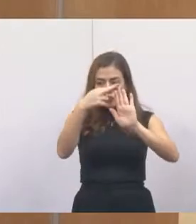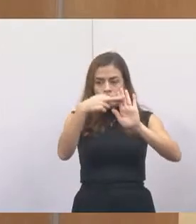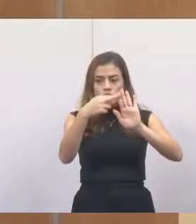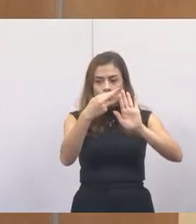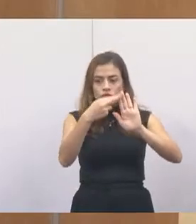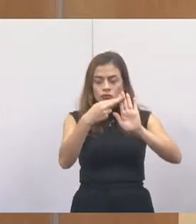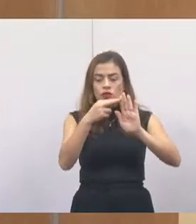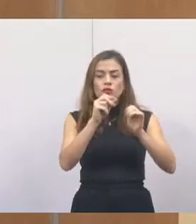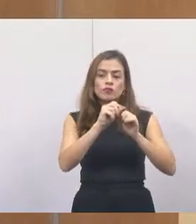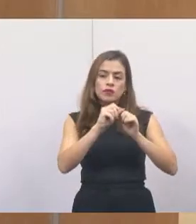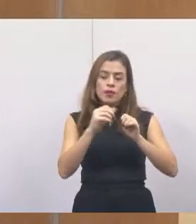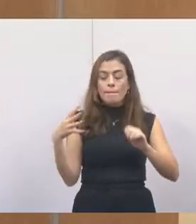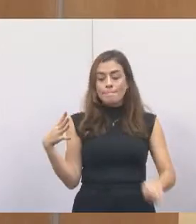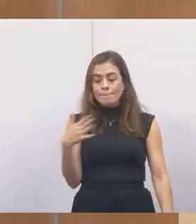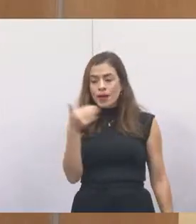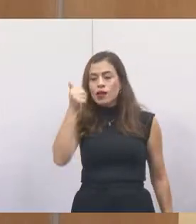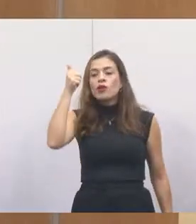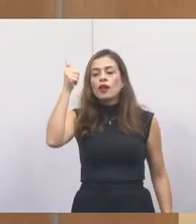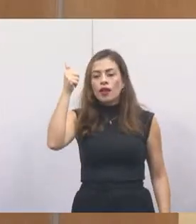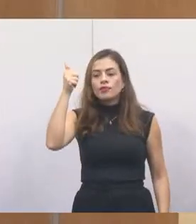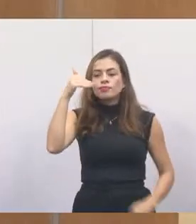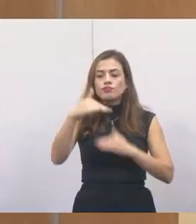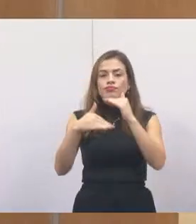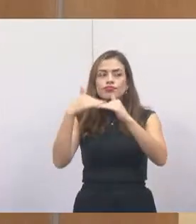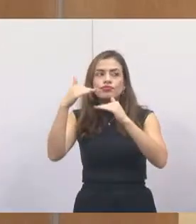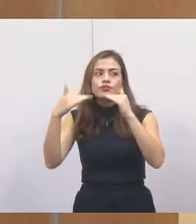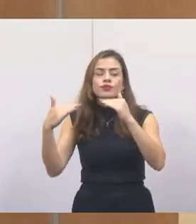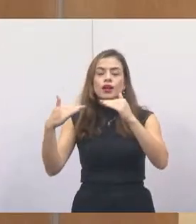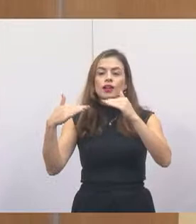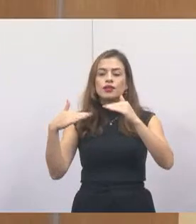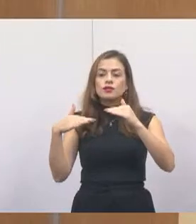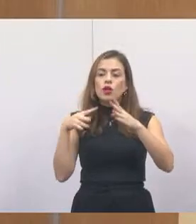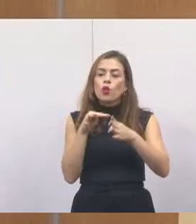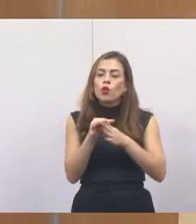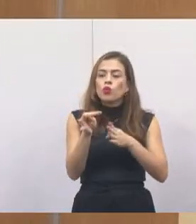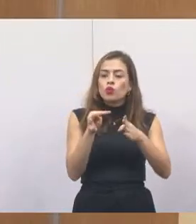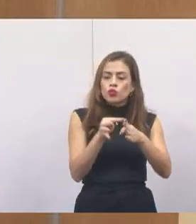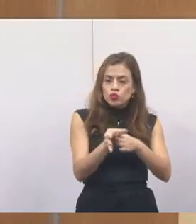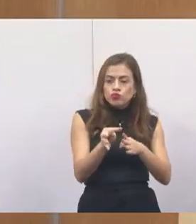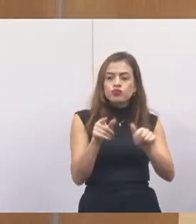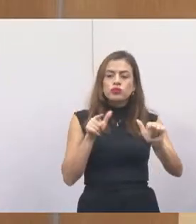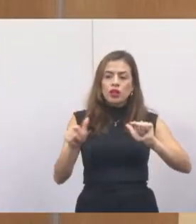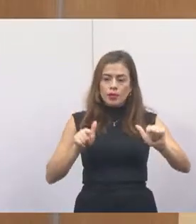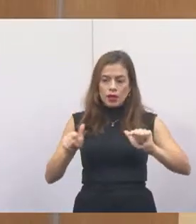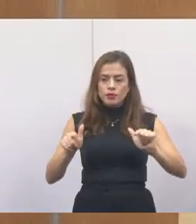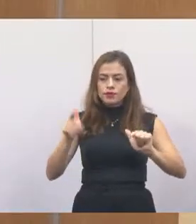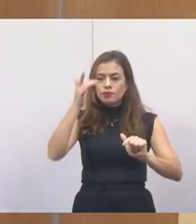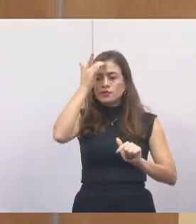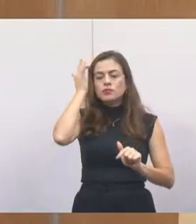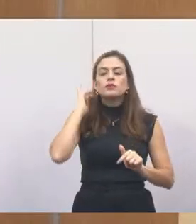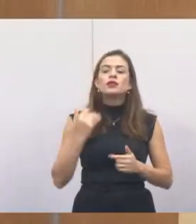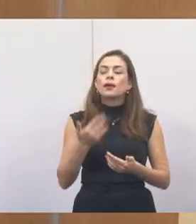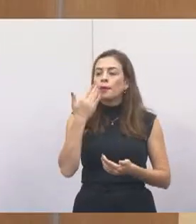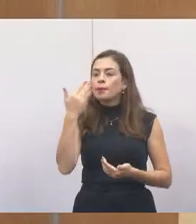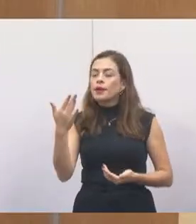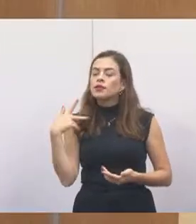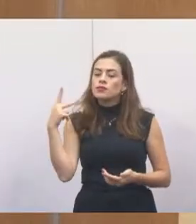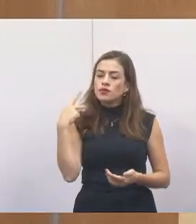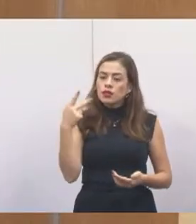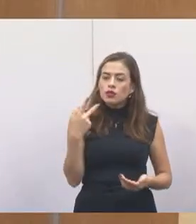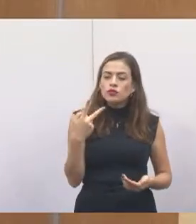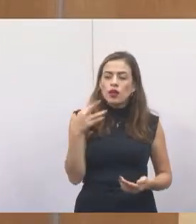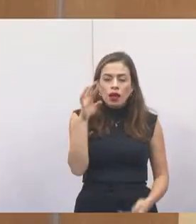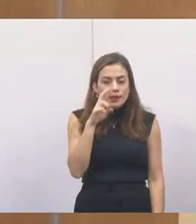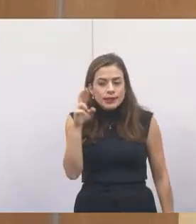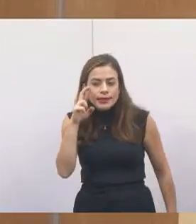para que a gente possa melhorar cada vez mais o nosso serviço do Conselho Tutelar na cidade. Eu peço que os nobres vereadores analisem com